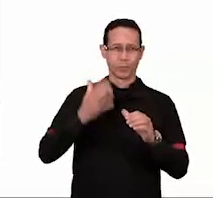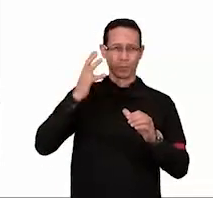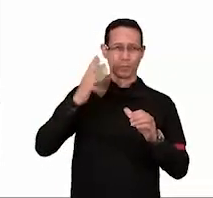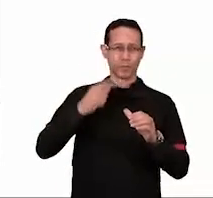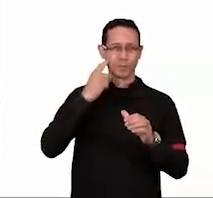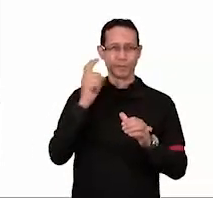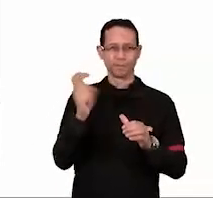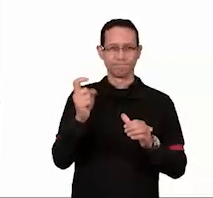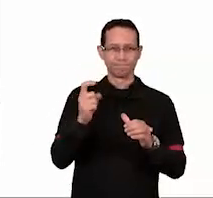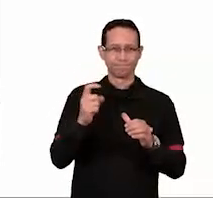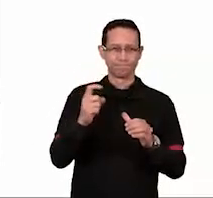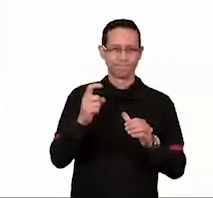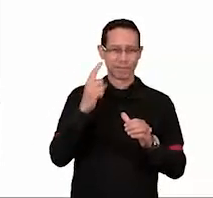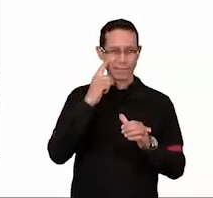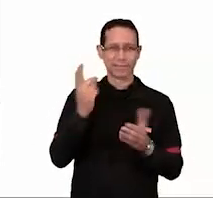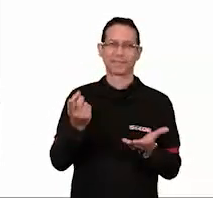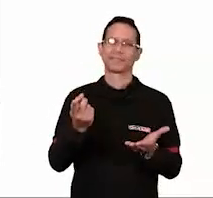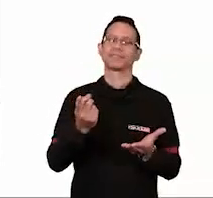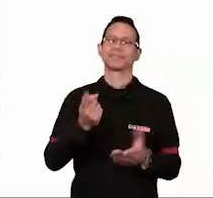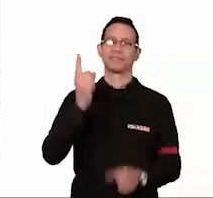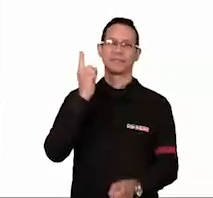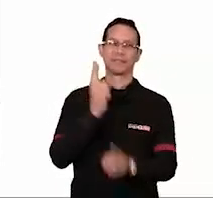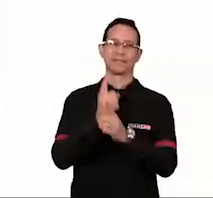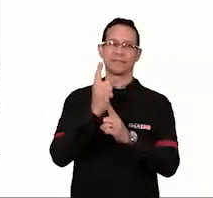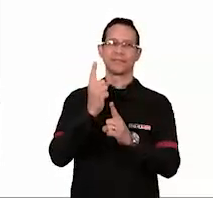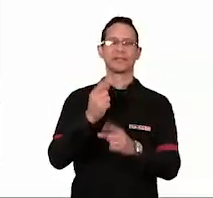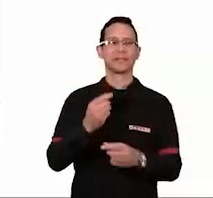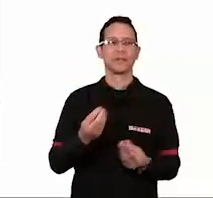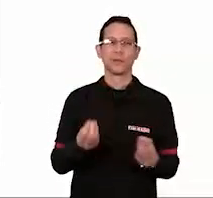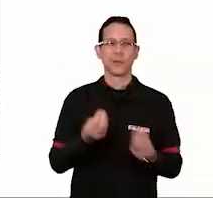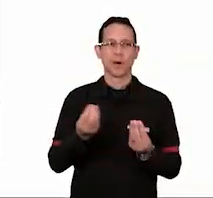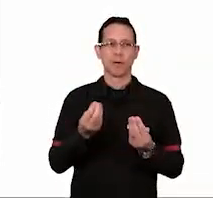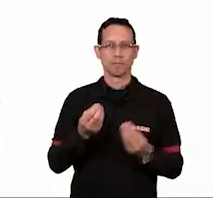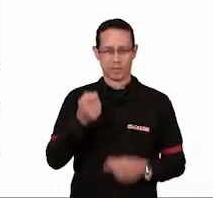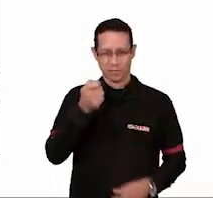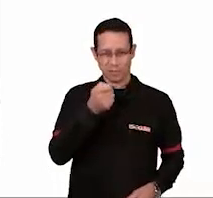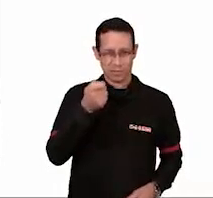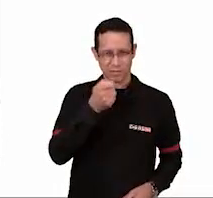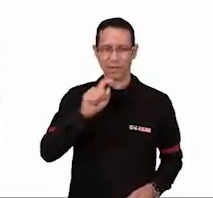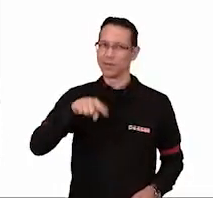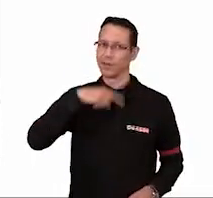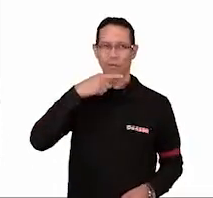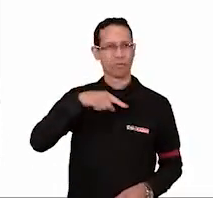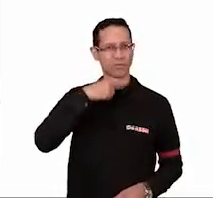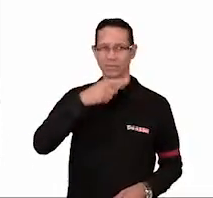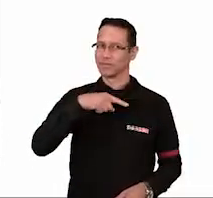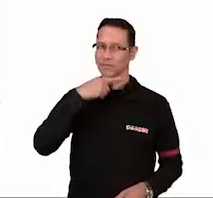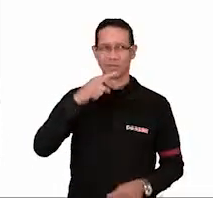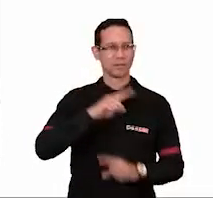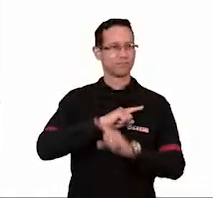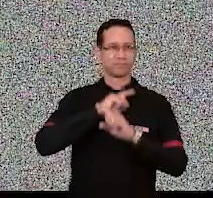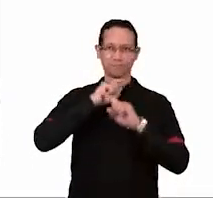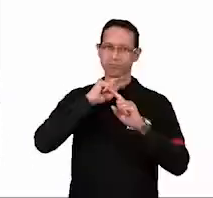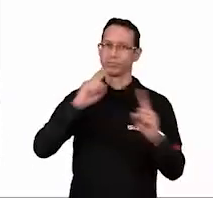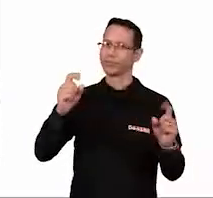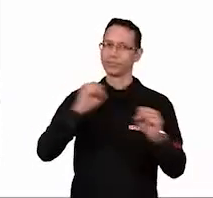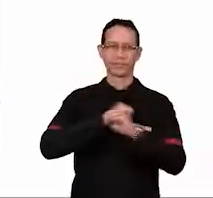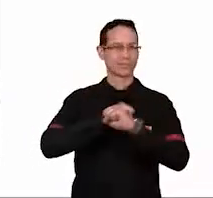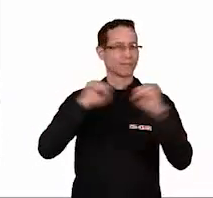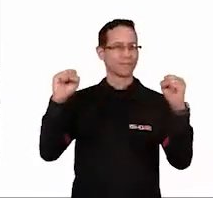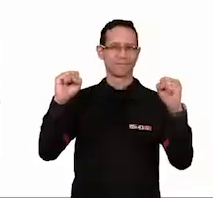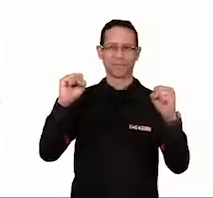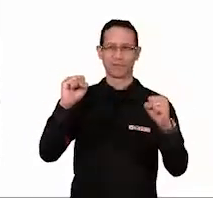tímpano está rompido. É fácil ver isso com um otoscópio? É óbvio que não. É impossível, né? Eu acho que é impossível,